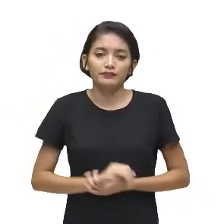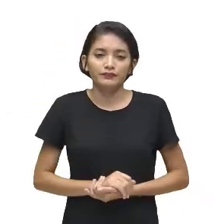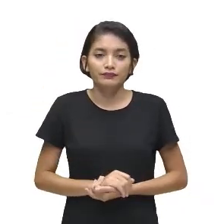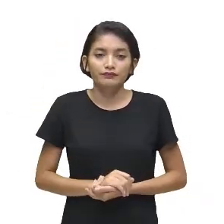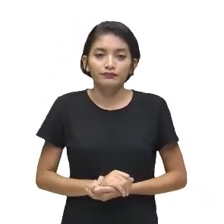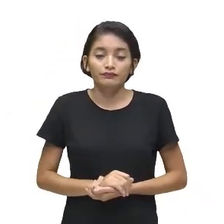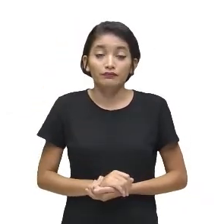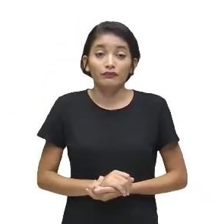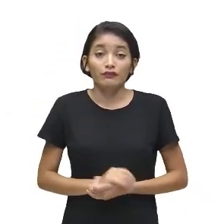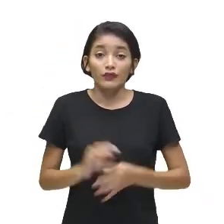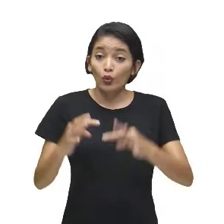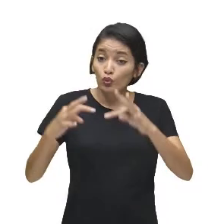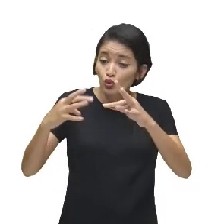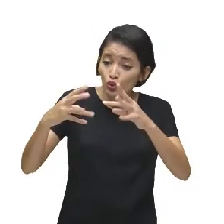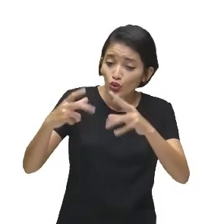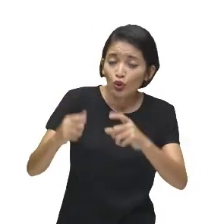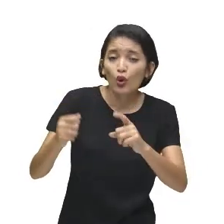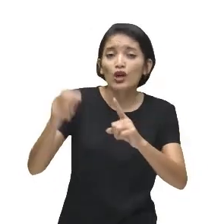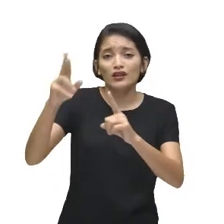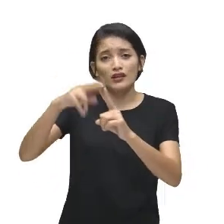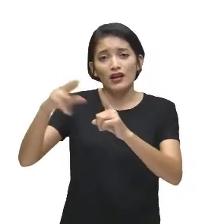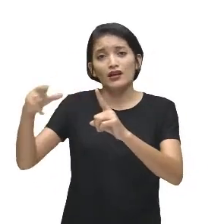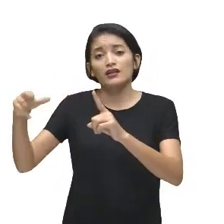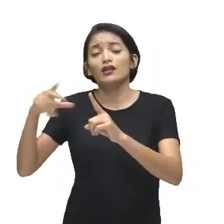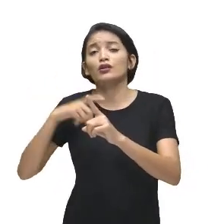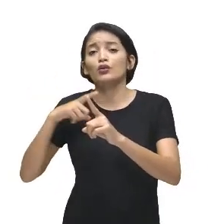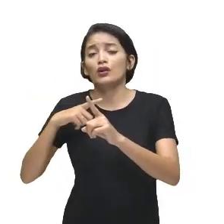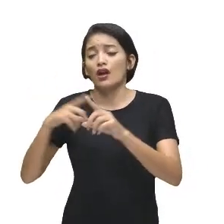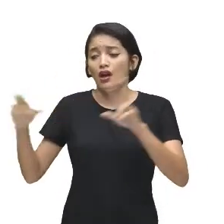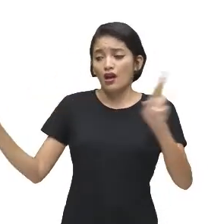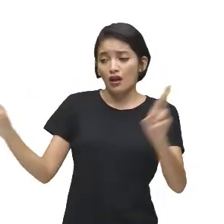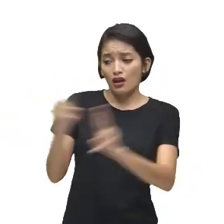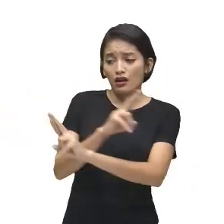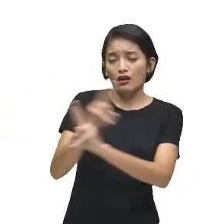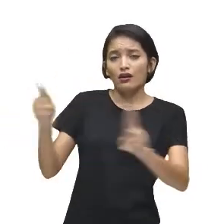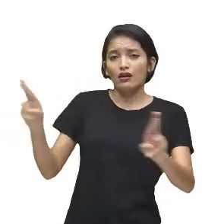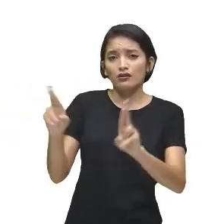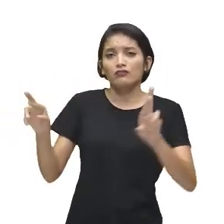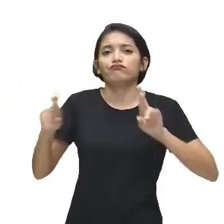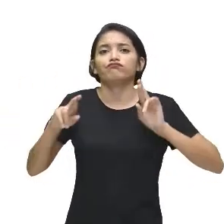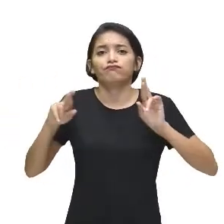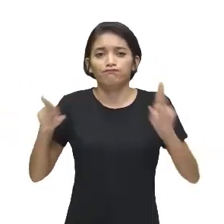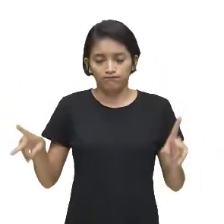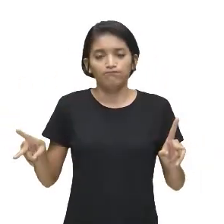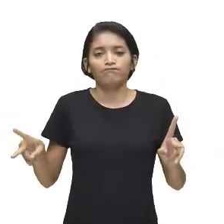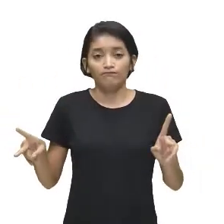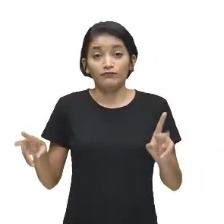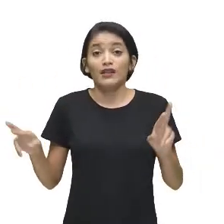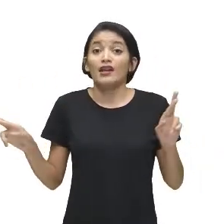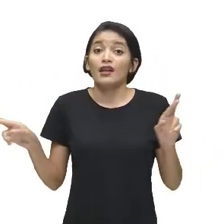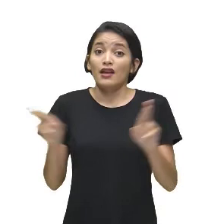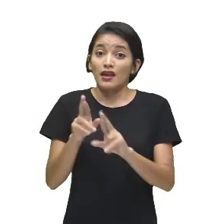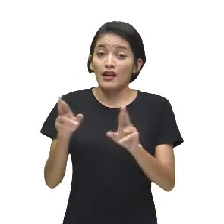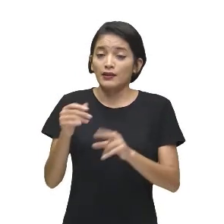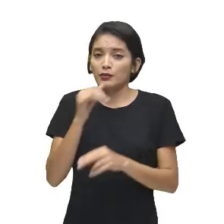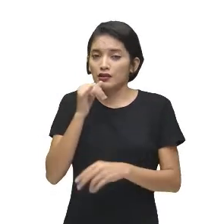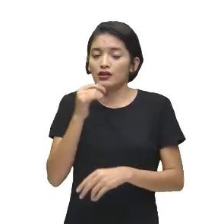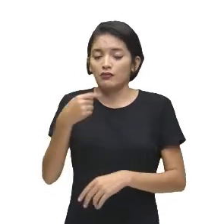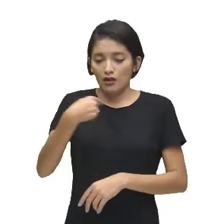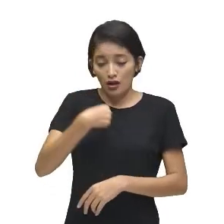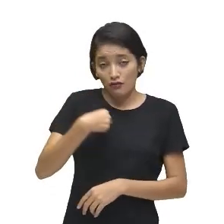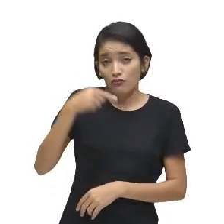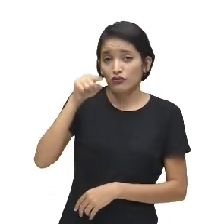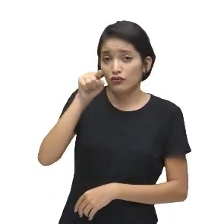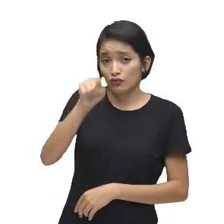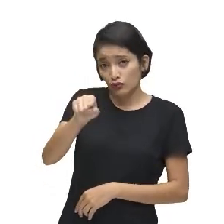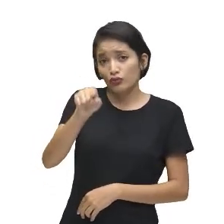Toda religião também é a relação da pessoa com o diferente. Uma relação eu e tu, um